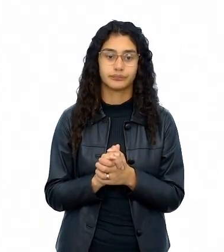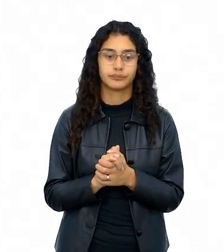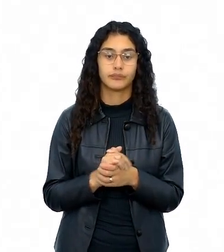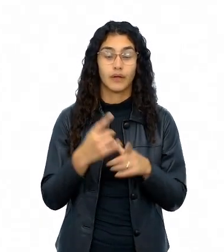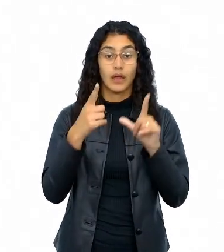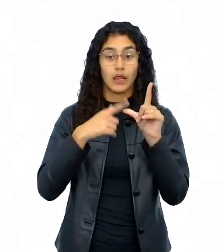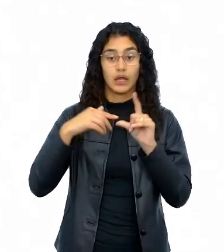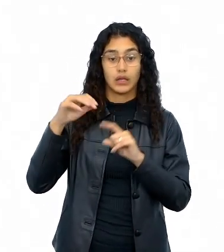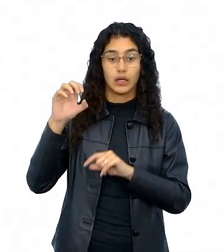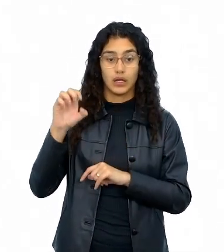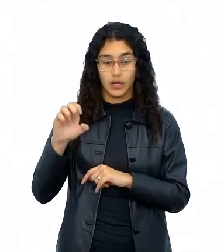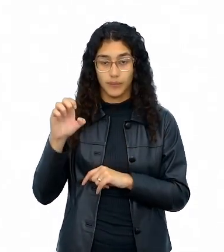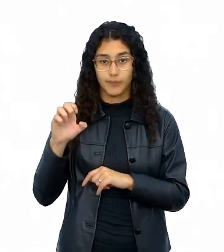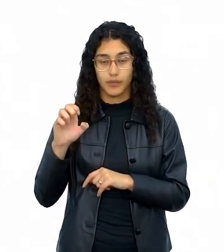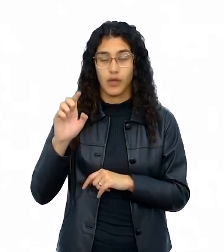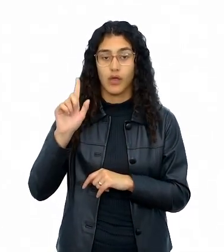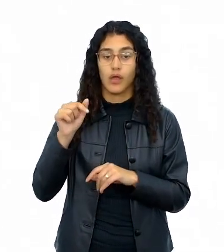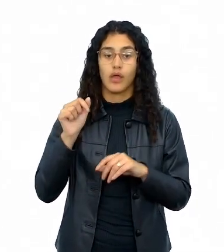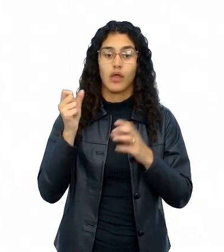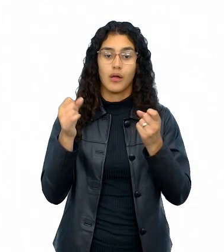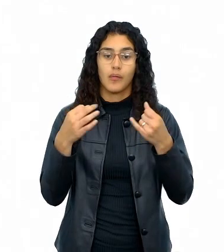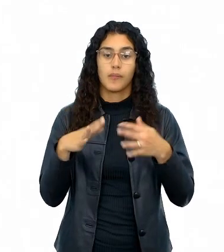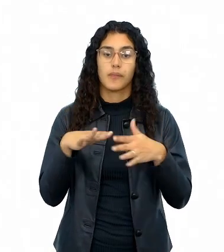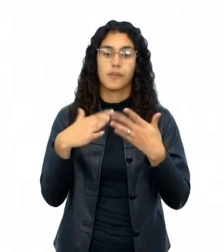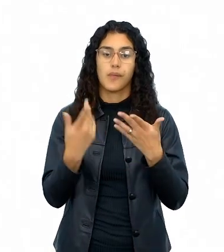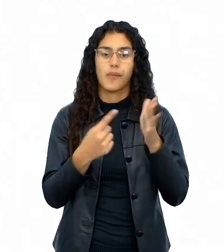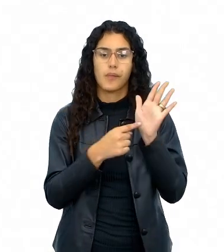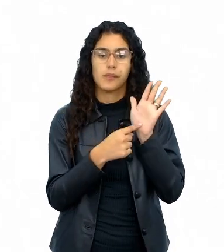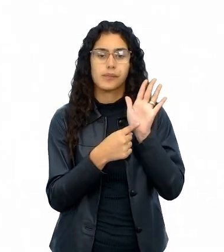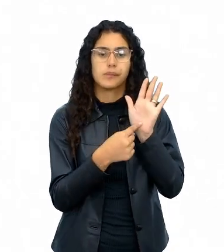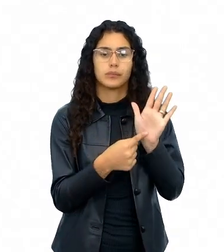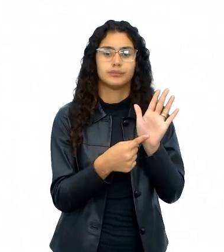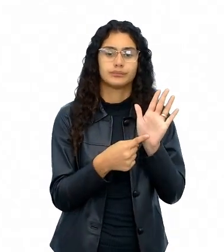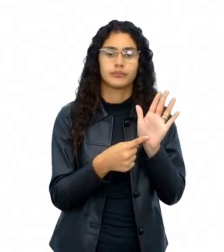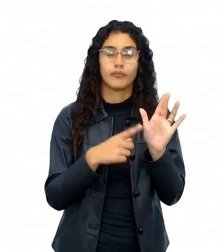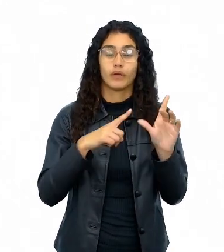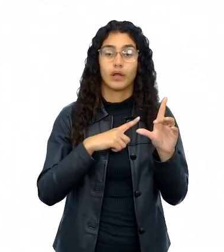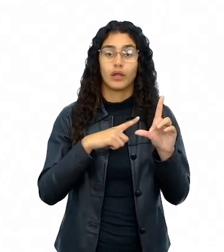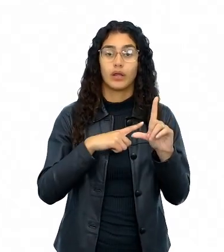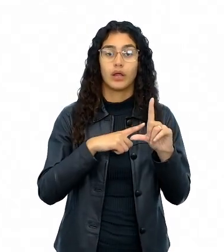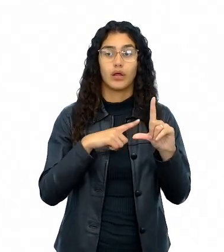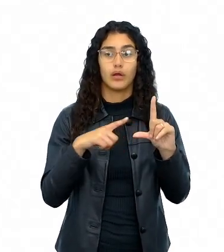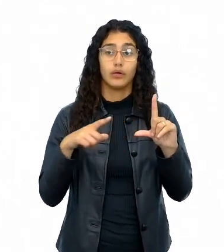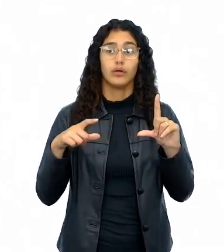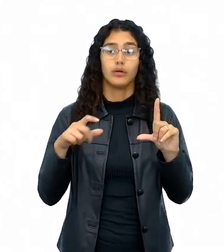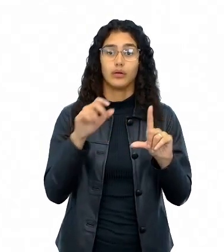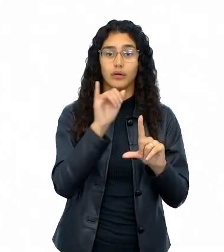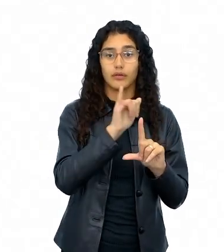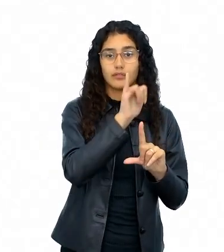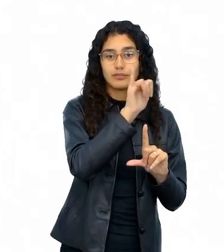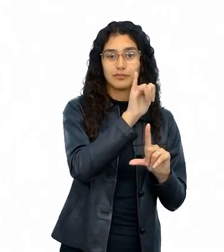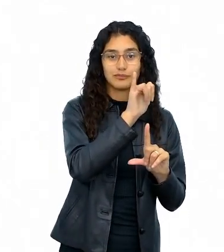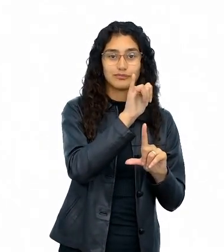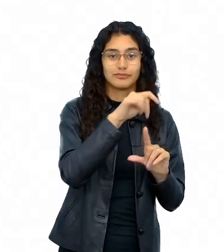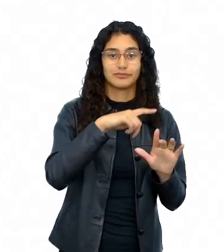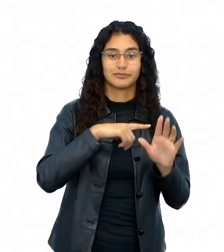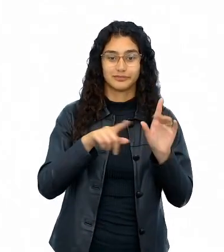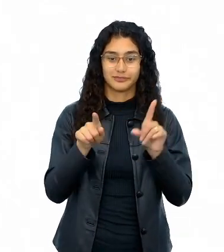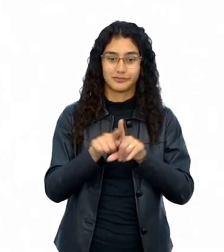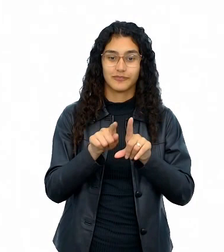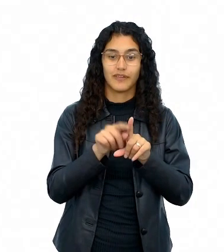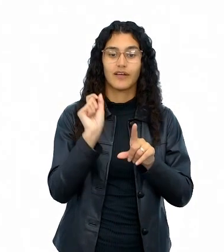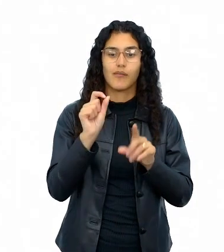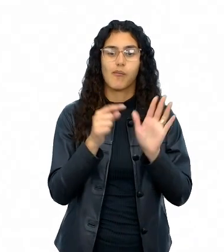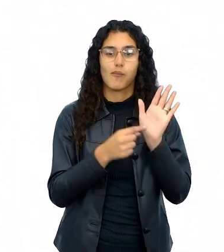A letra E, ela fala qual ponto intercepta y, olha que diferença, e